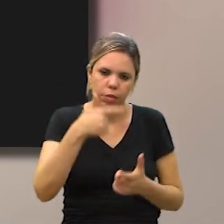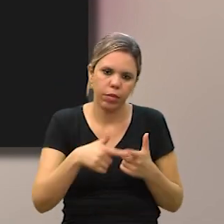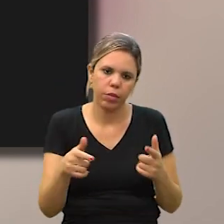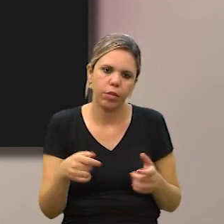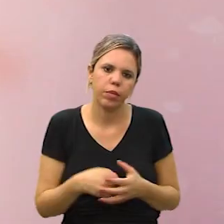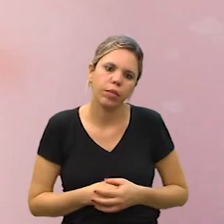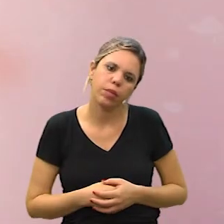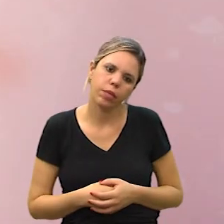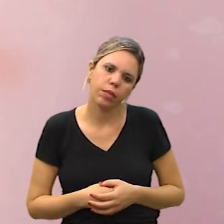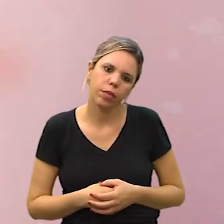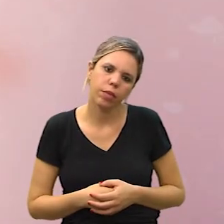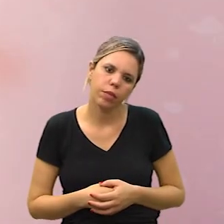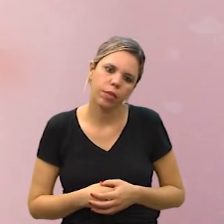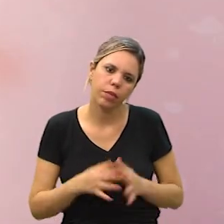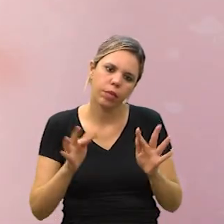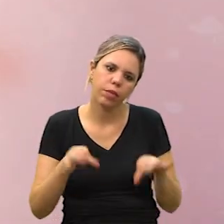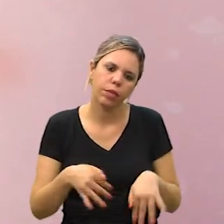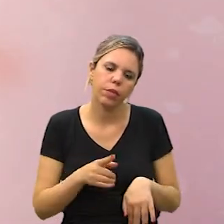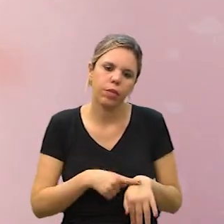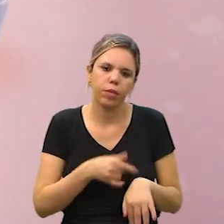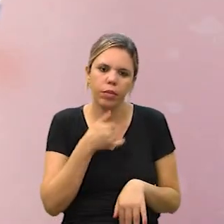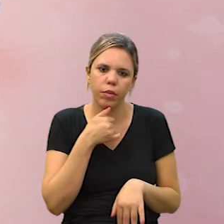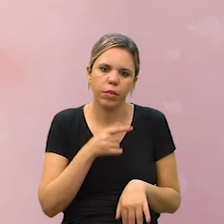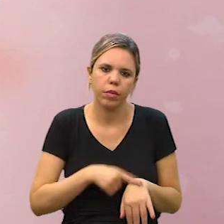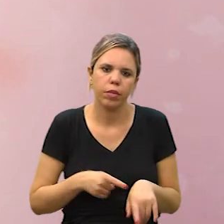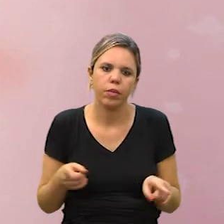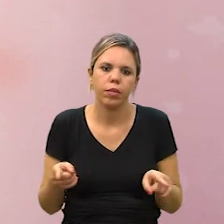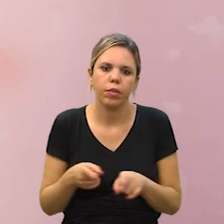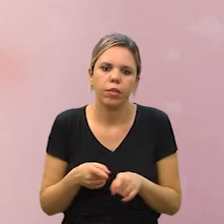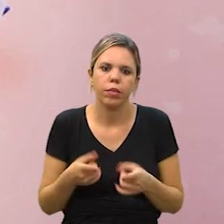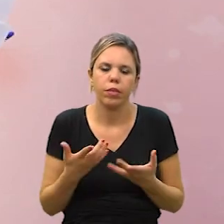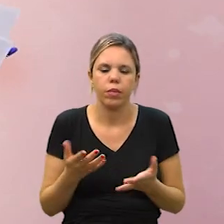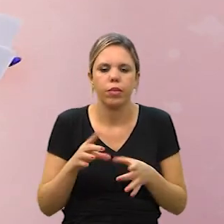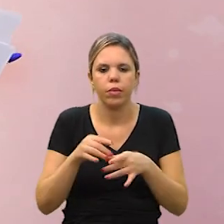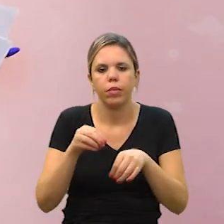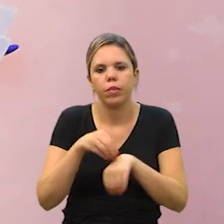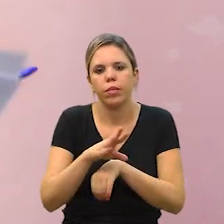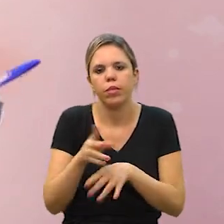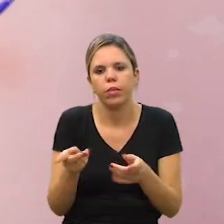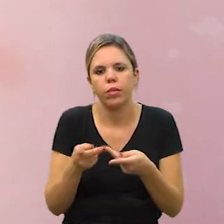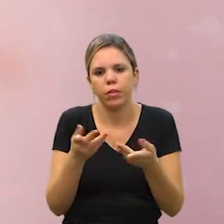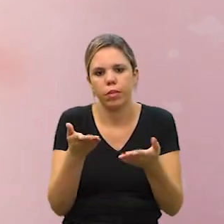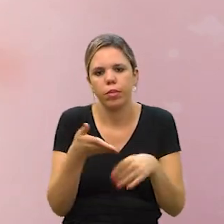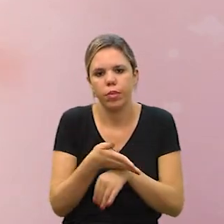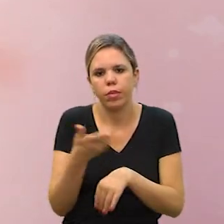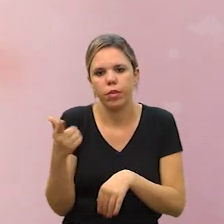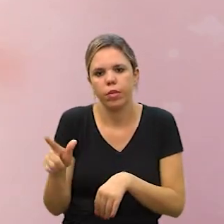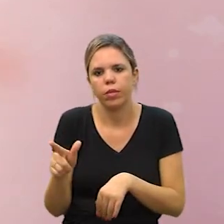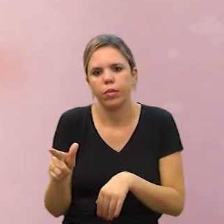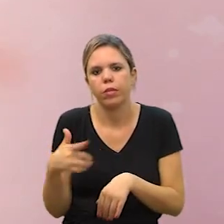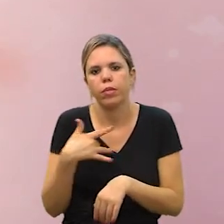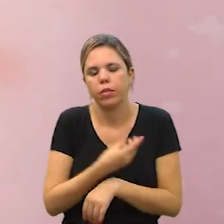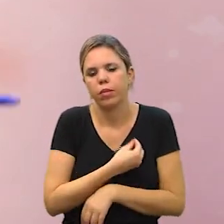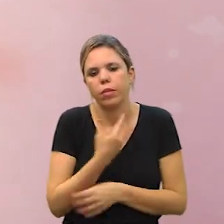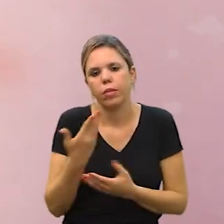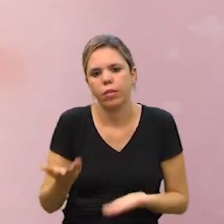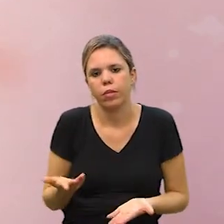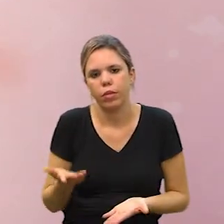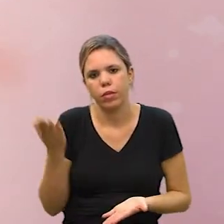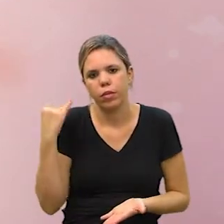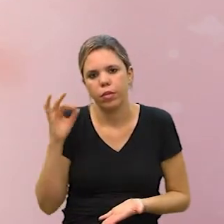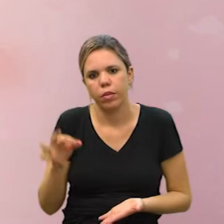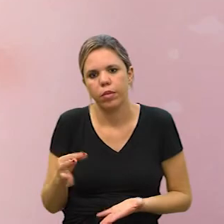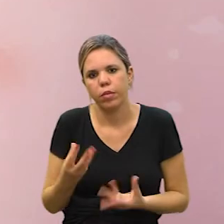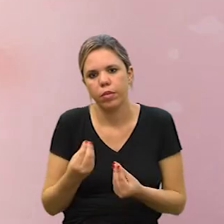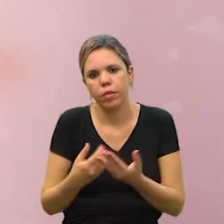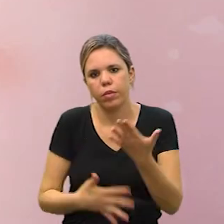as complicações Doutor infelizmente Nosso Tempo É curtam o convite aqui para você participar de um outro saúde a vida que